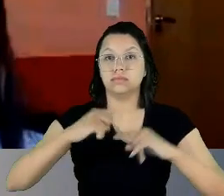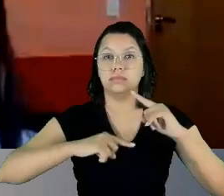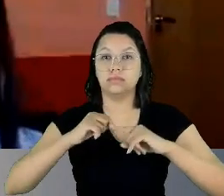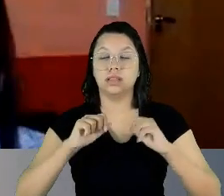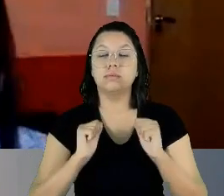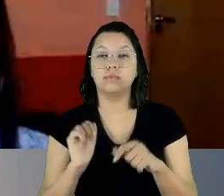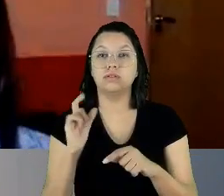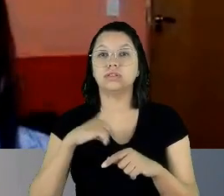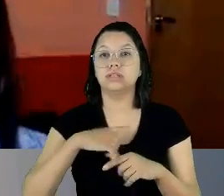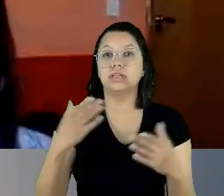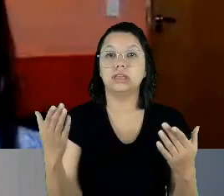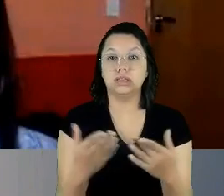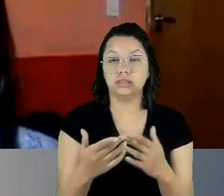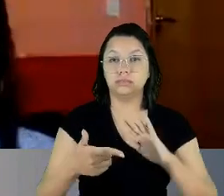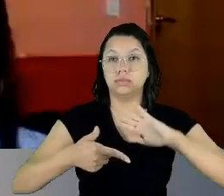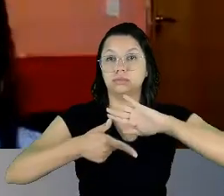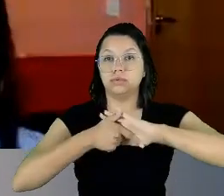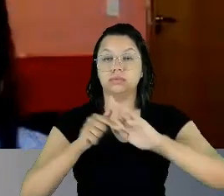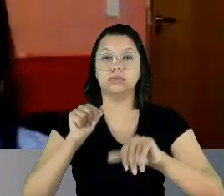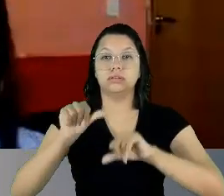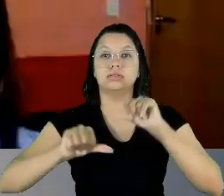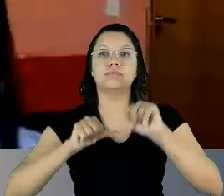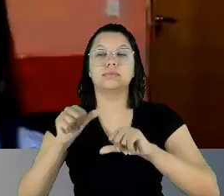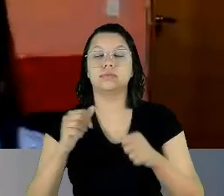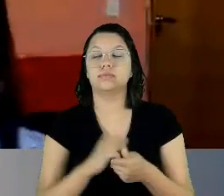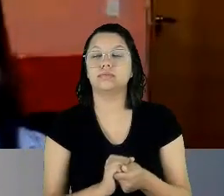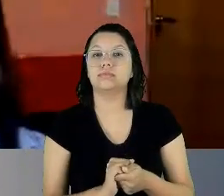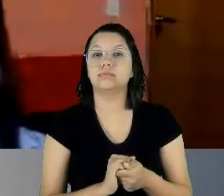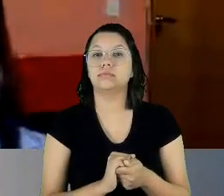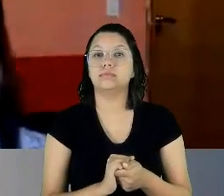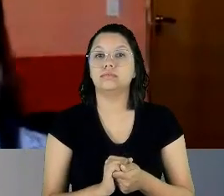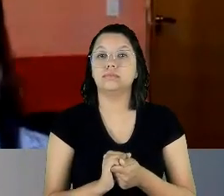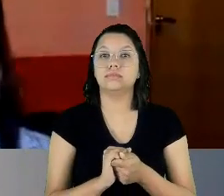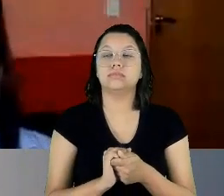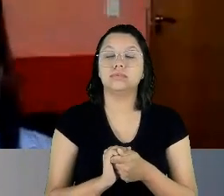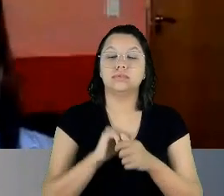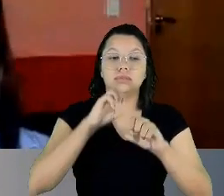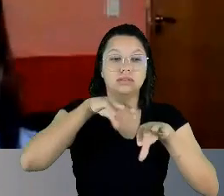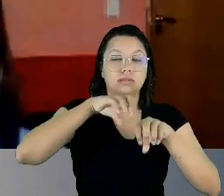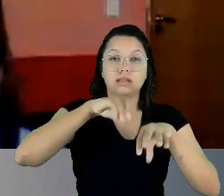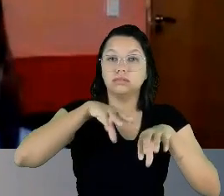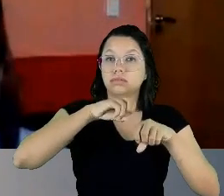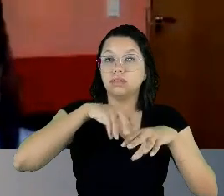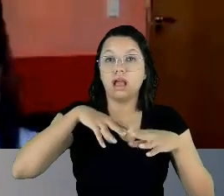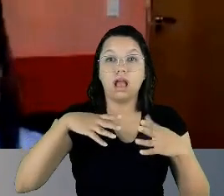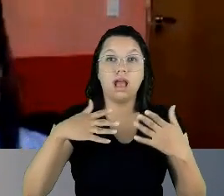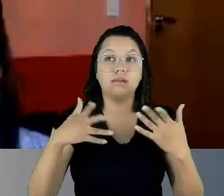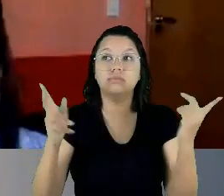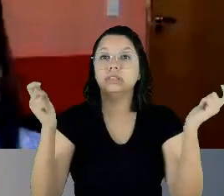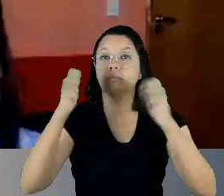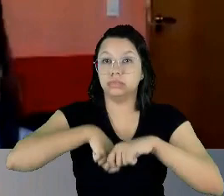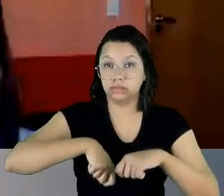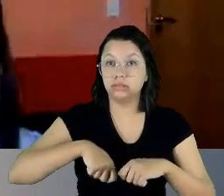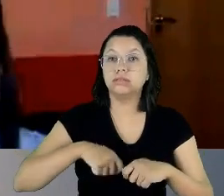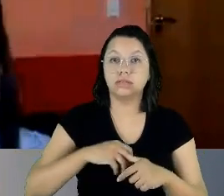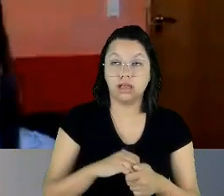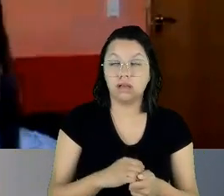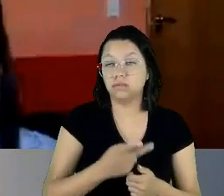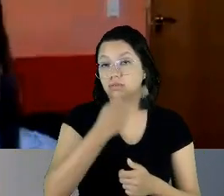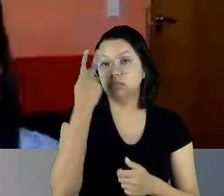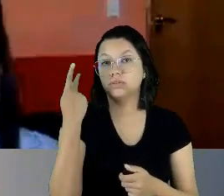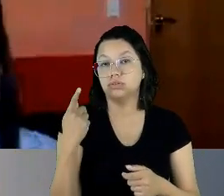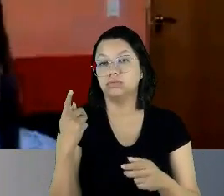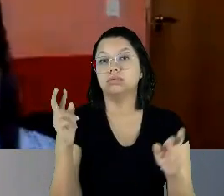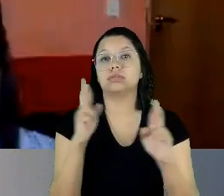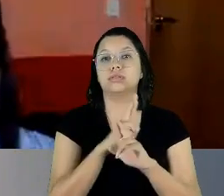ferramentas pode ter esse papel transformador, um papel educacional, um papel de capacitação mesmo das